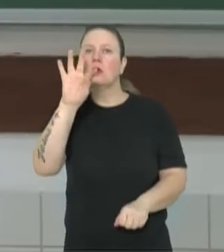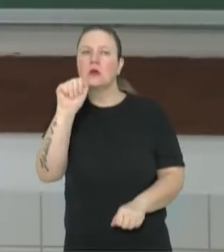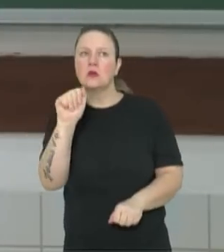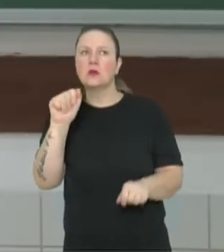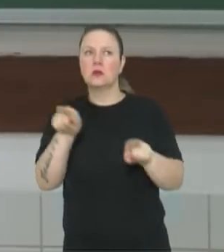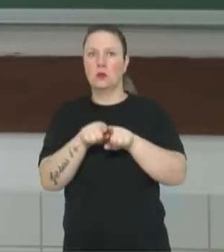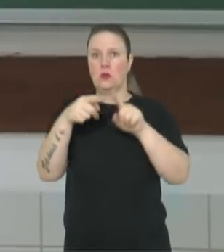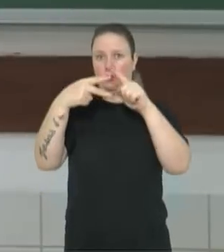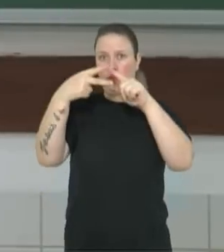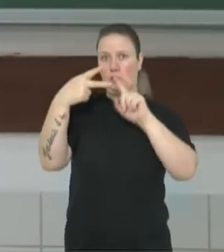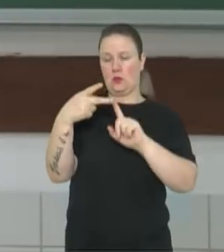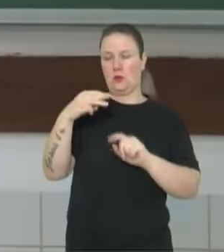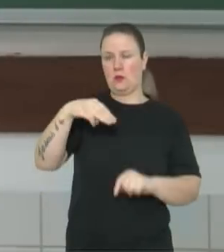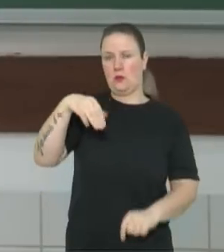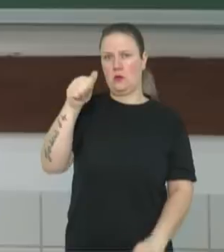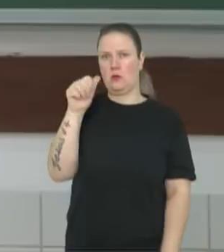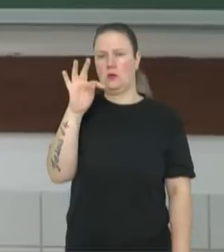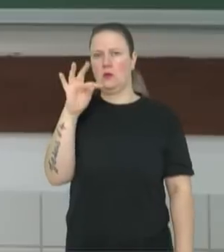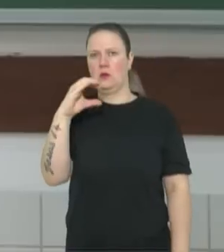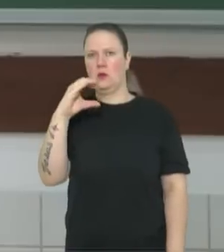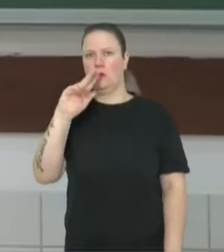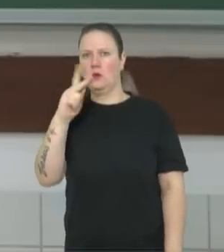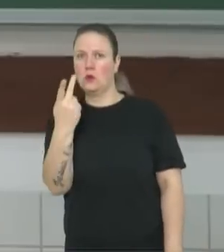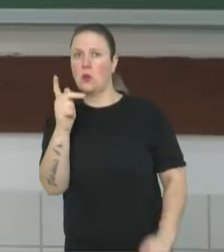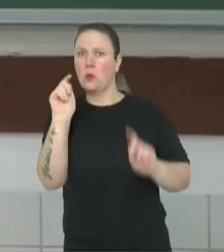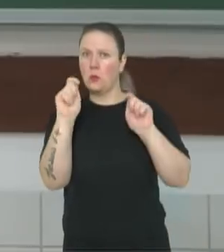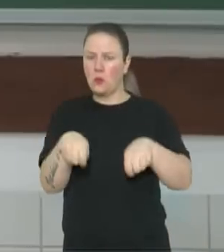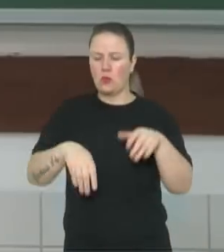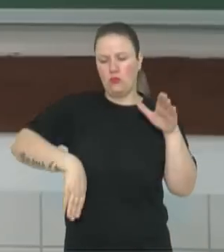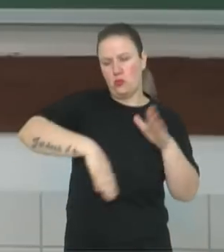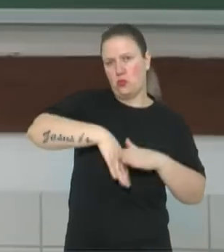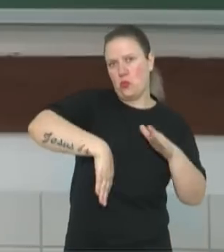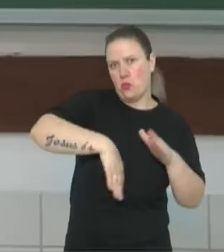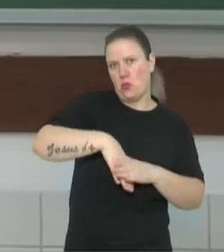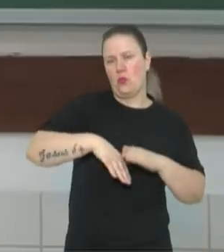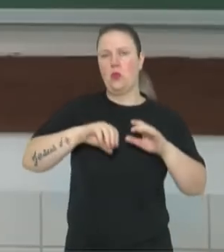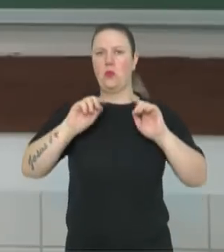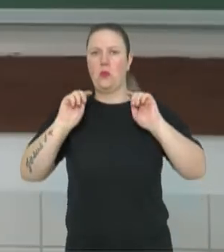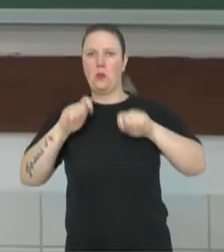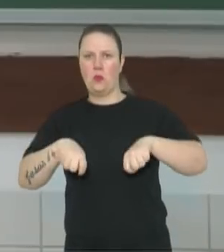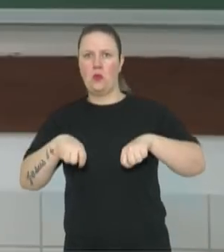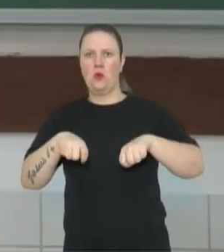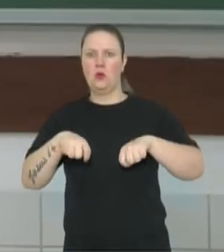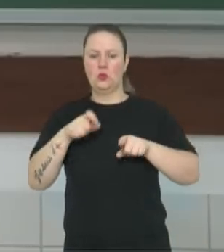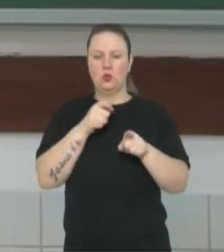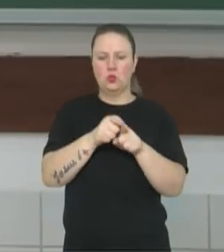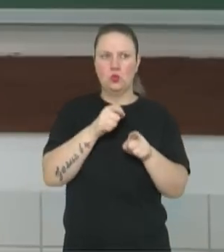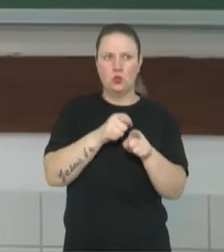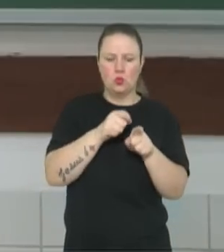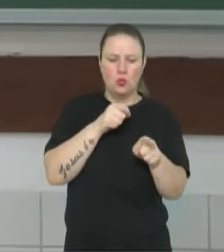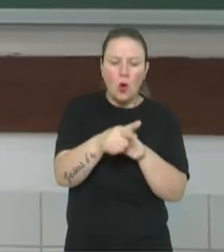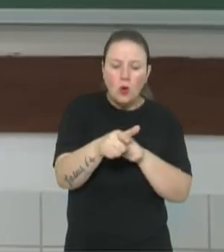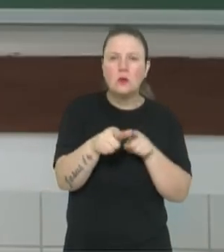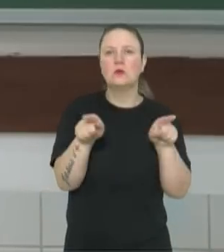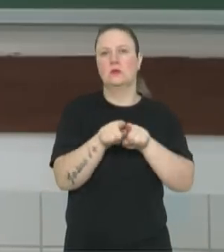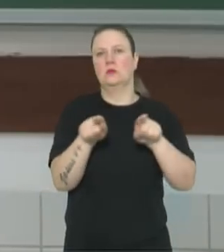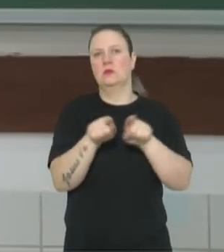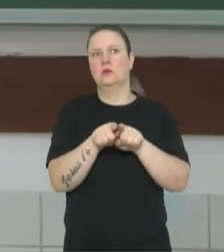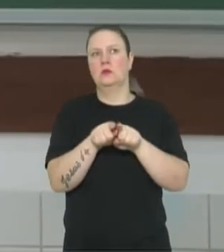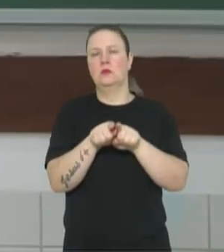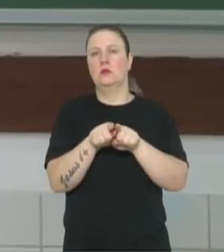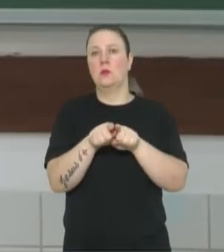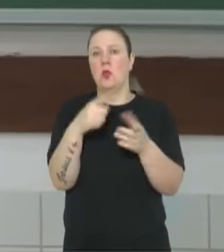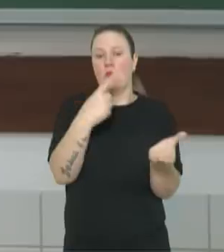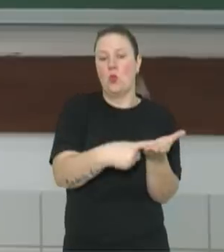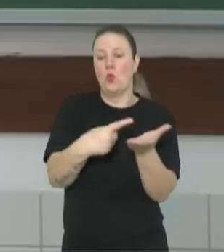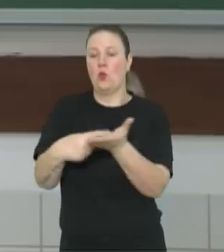últimas palavrinhas, o match, que pode ser uma partida de futebol, pode ser o fósforo e pode ser o ato de